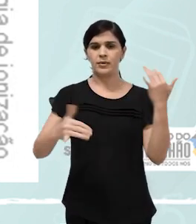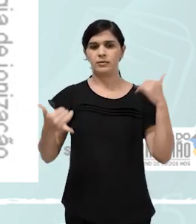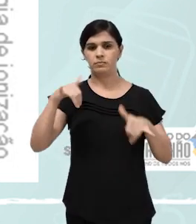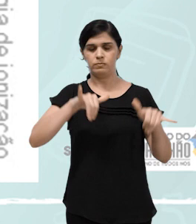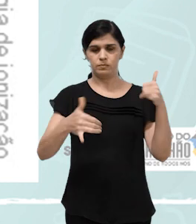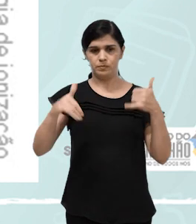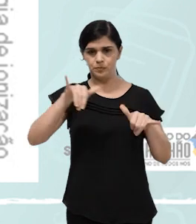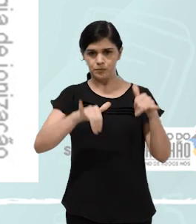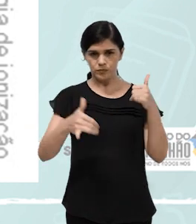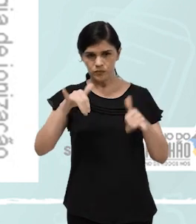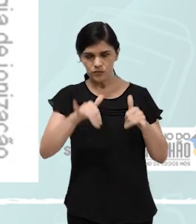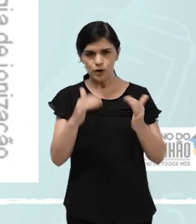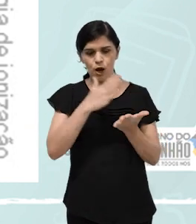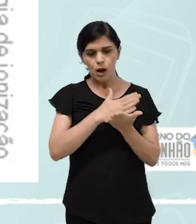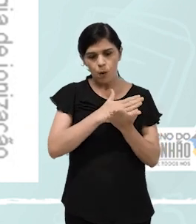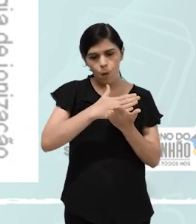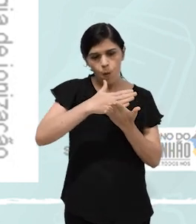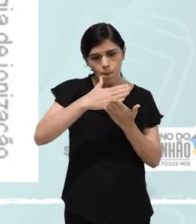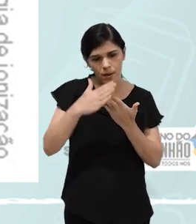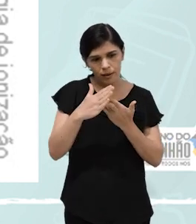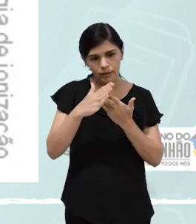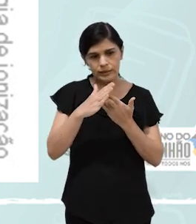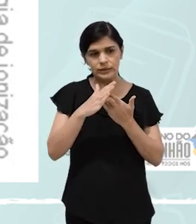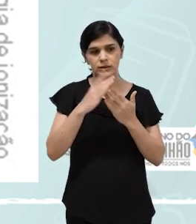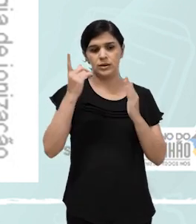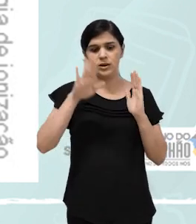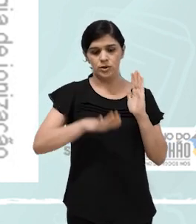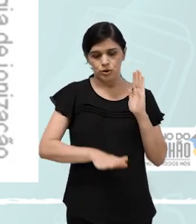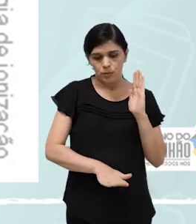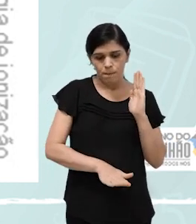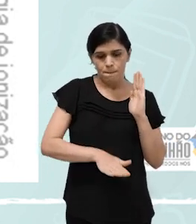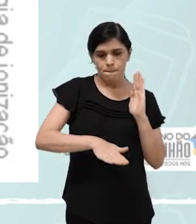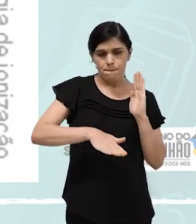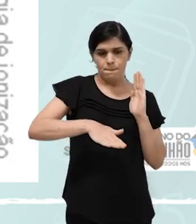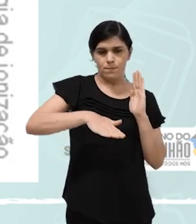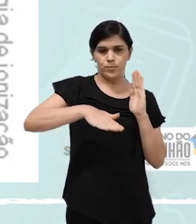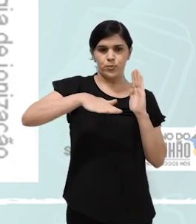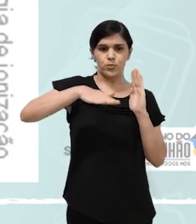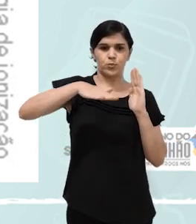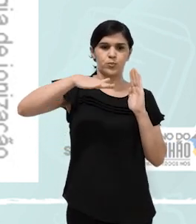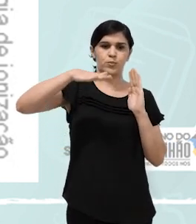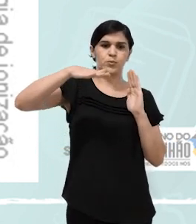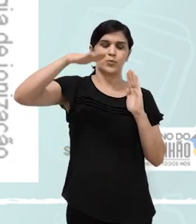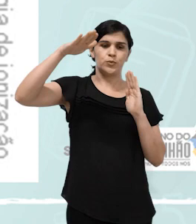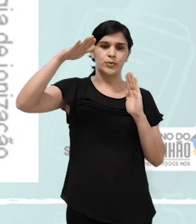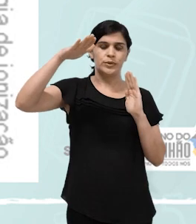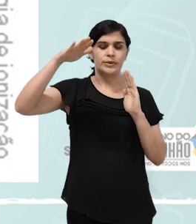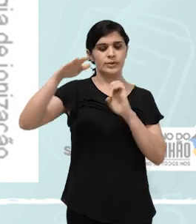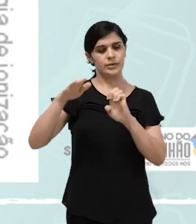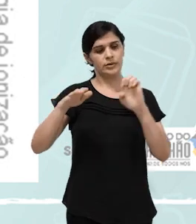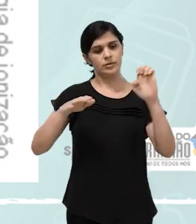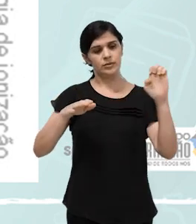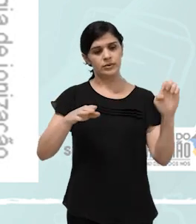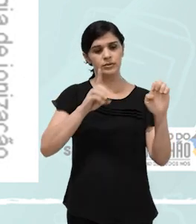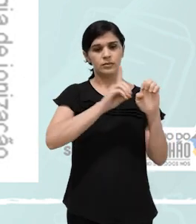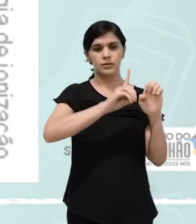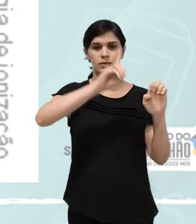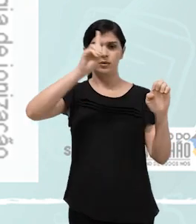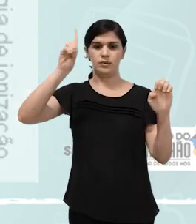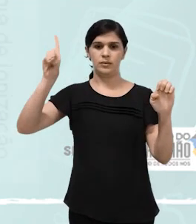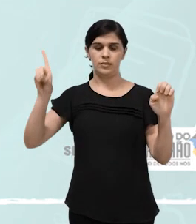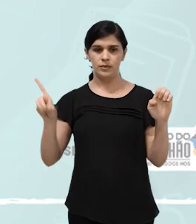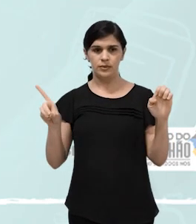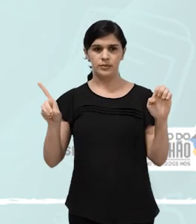ionização ela vai crescer de baixo para cima, da esquerda para a direita. Uma outra